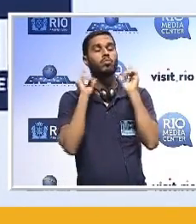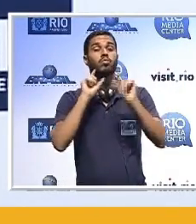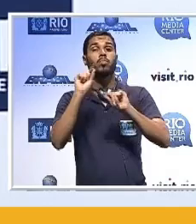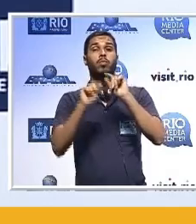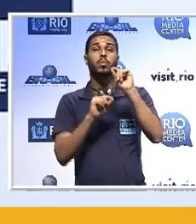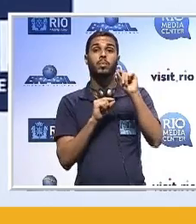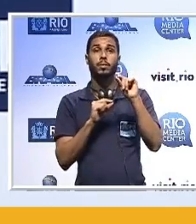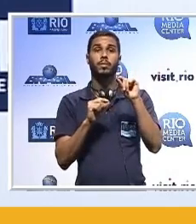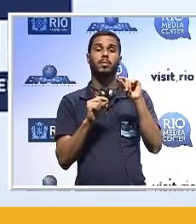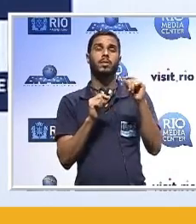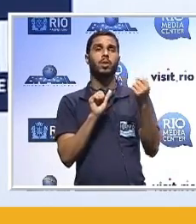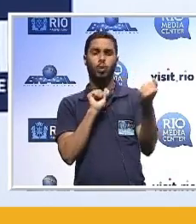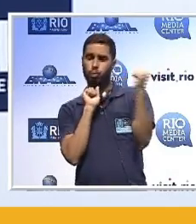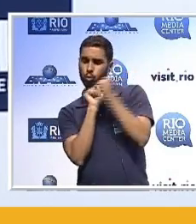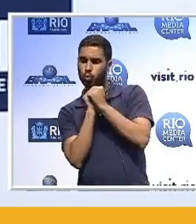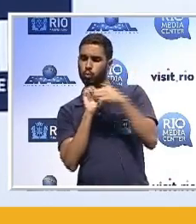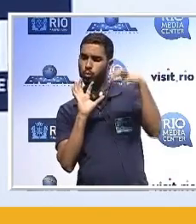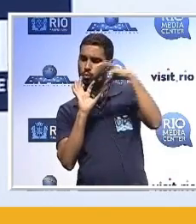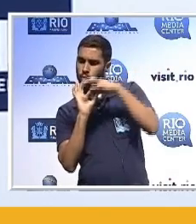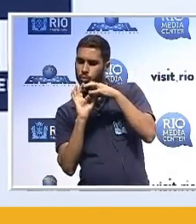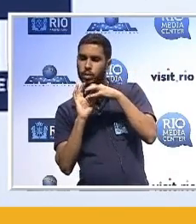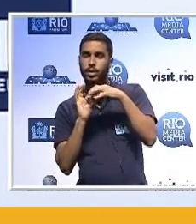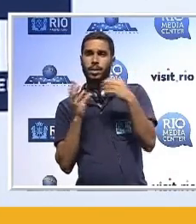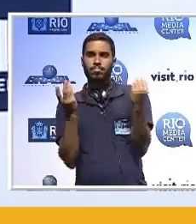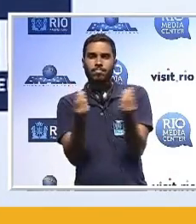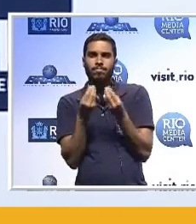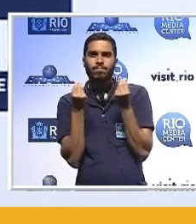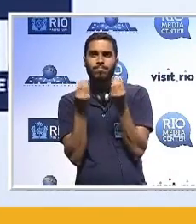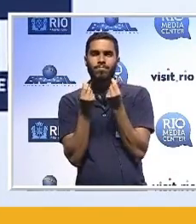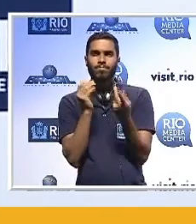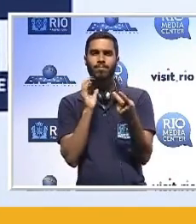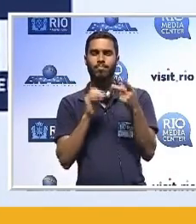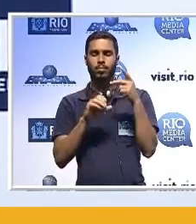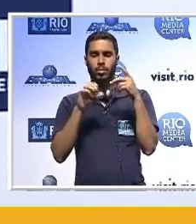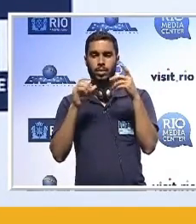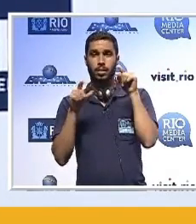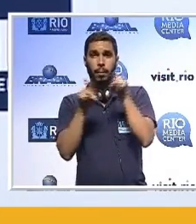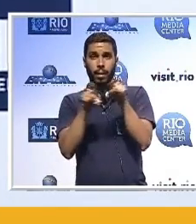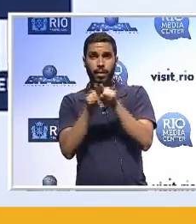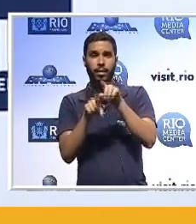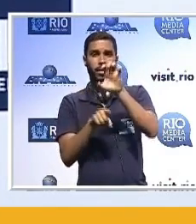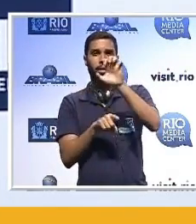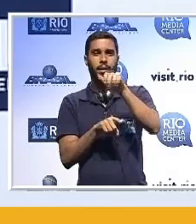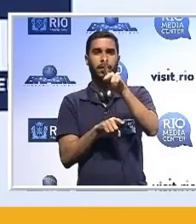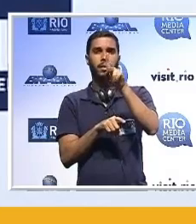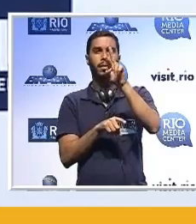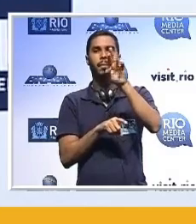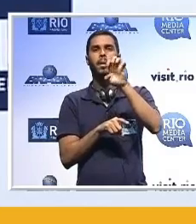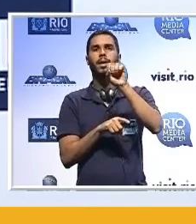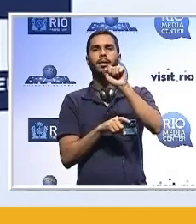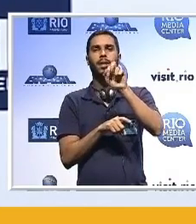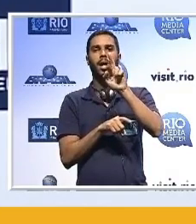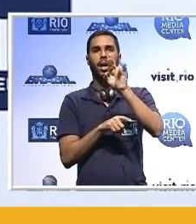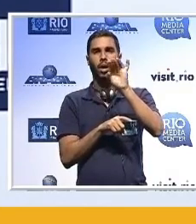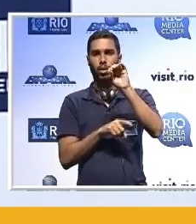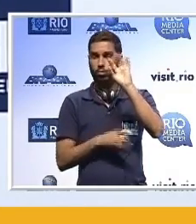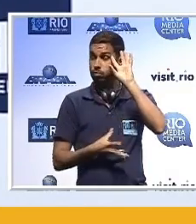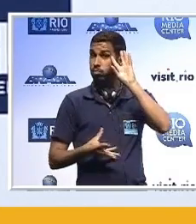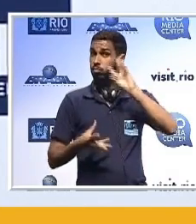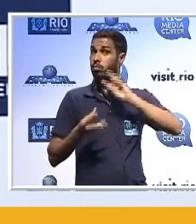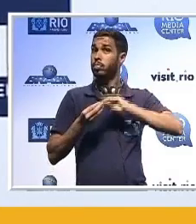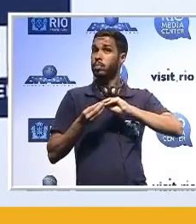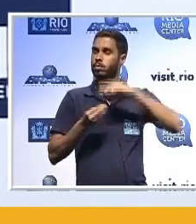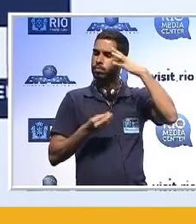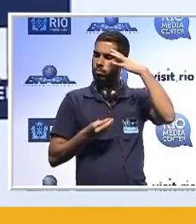cadeia produtiva, que essa sensibilização aconteça, que esses empresários entendam exatamente de que forma tem que ser trabalhado